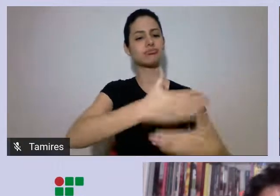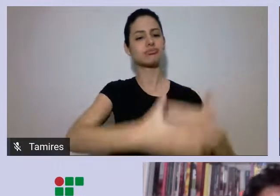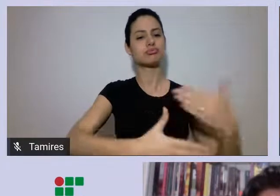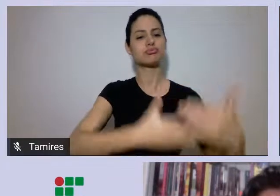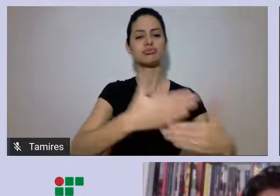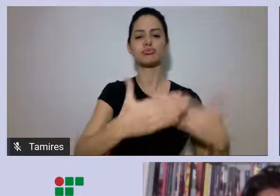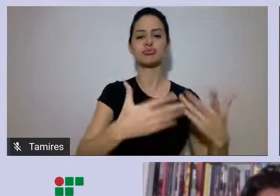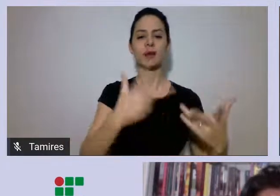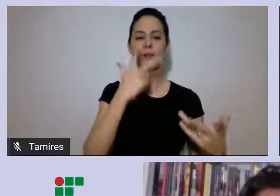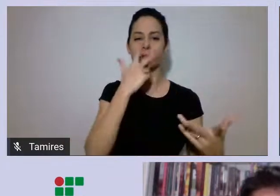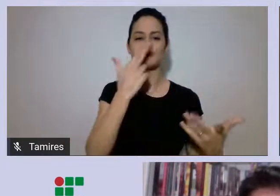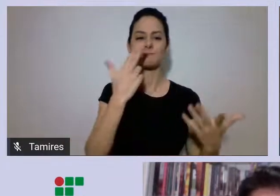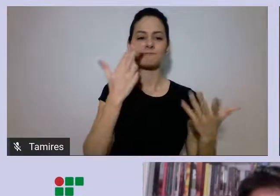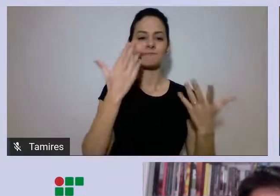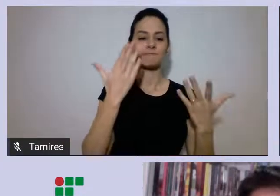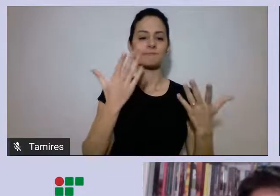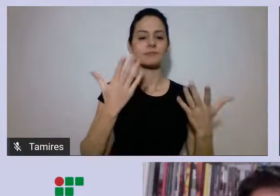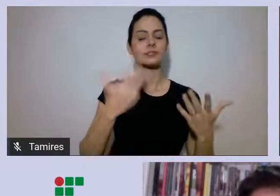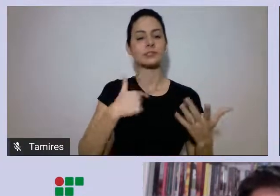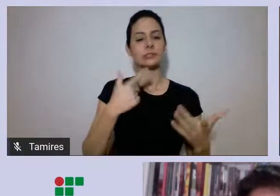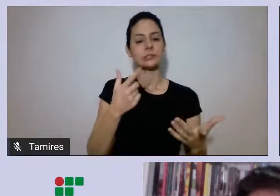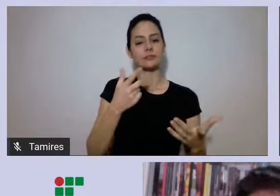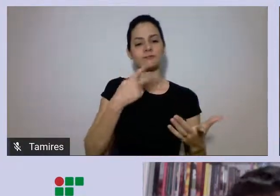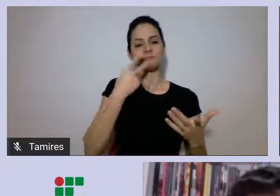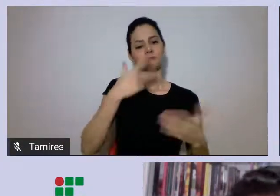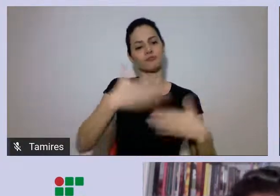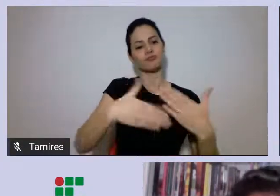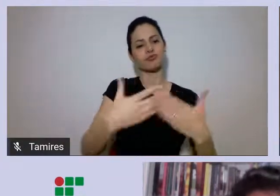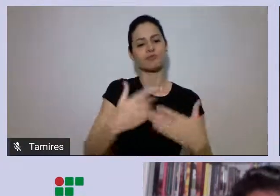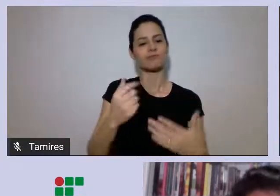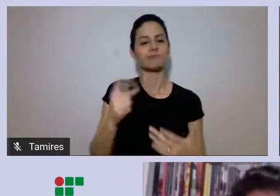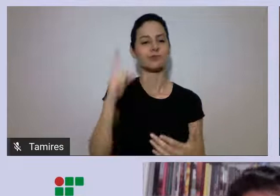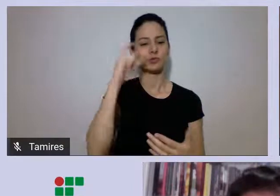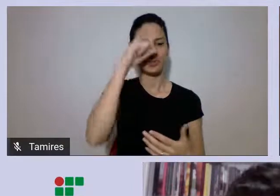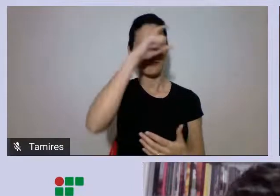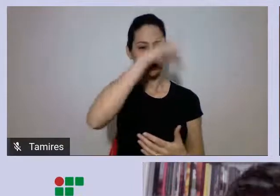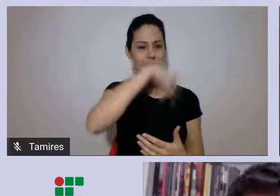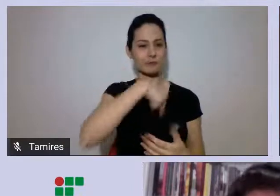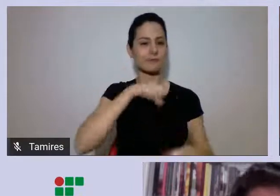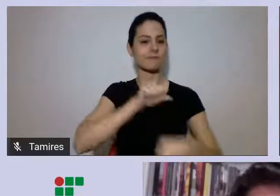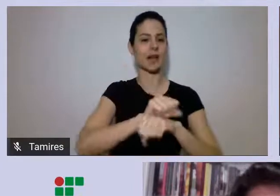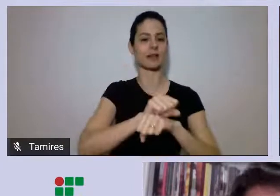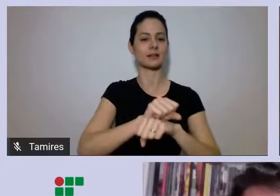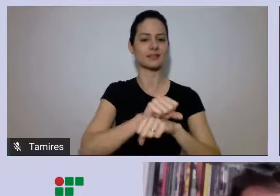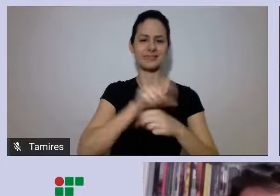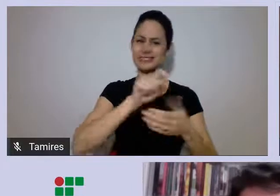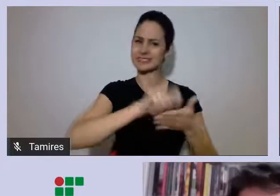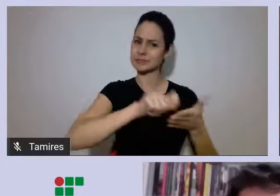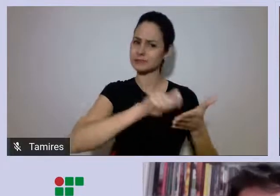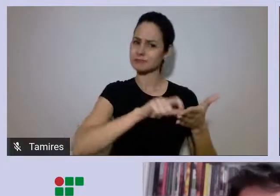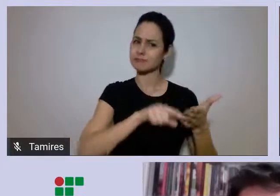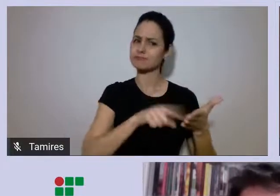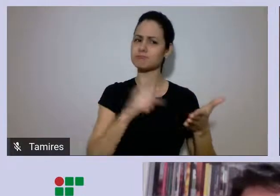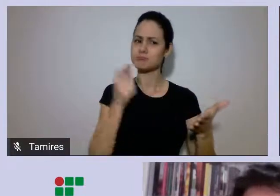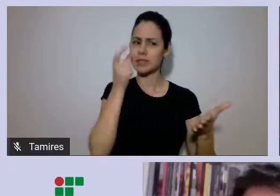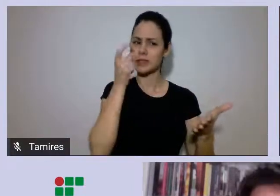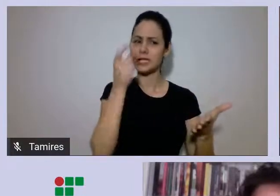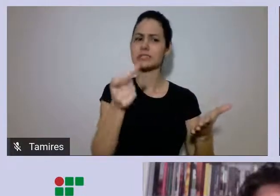nos deixam. Eu achei essa fala muito, essa escrita muito interessante,